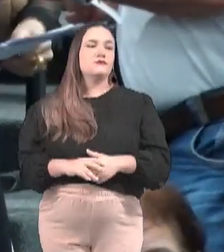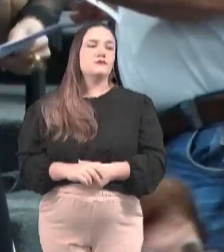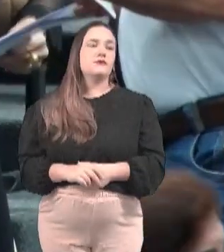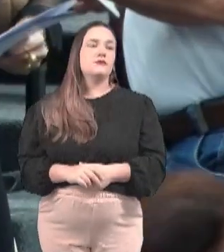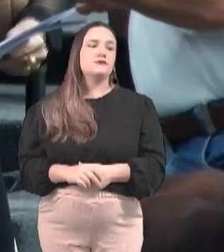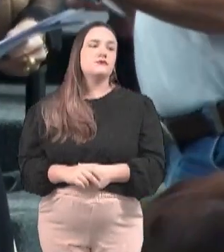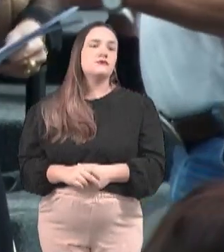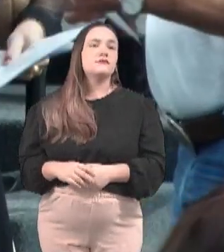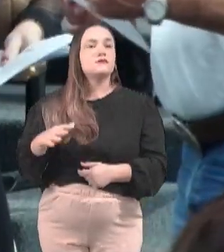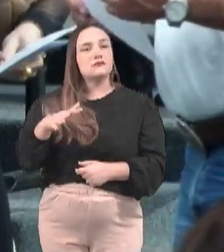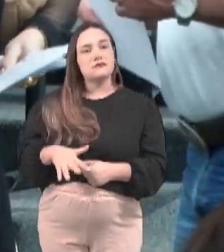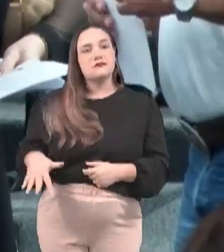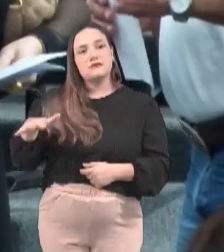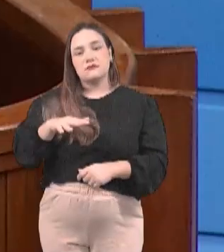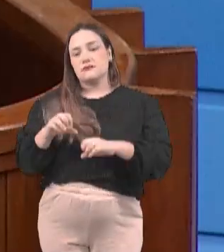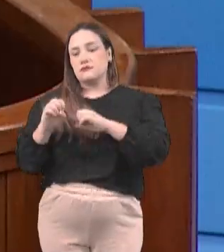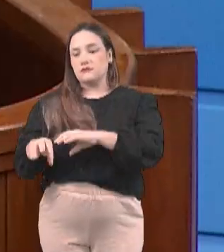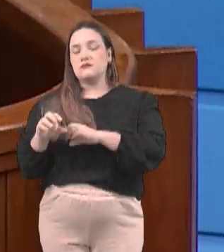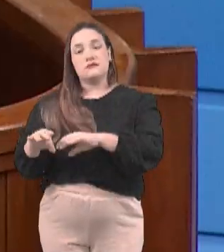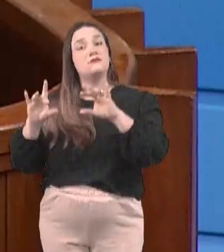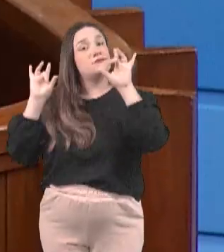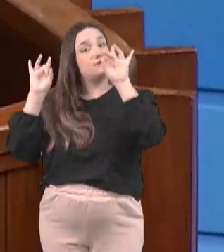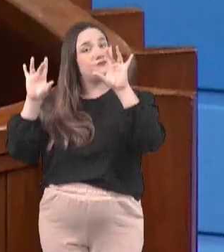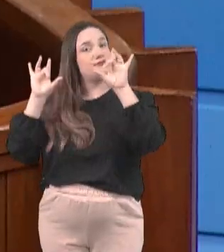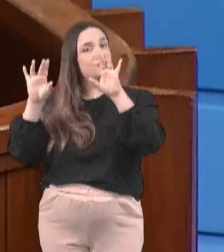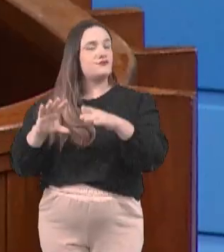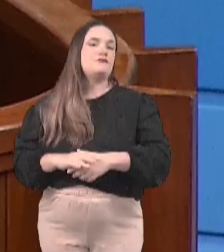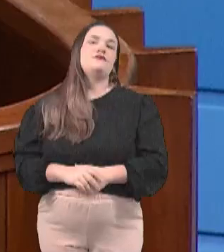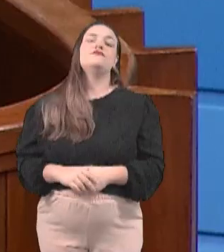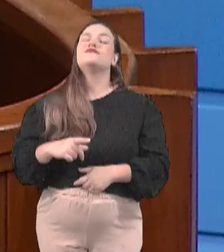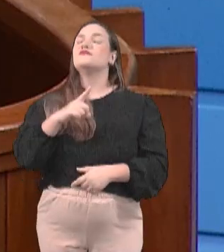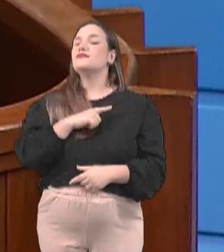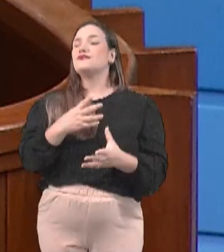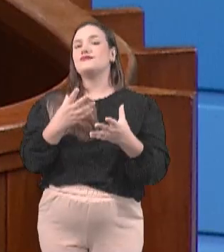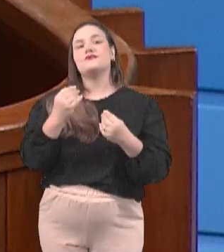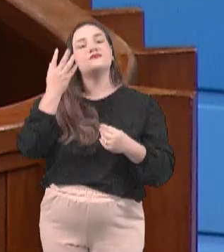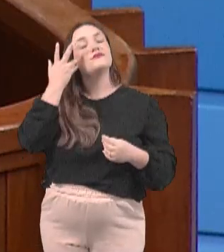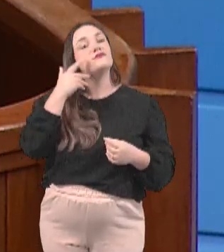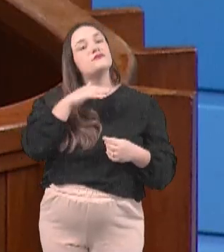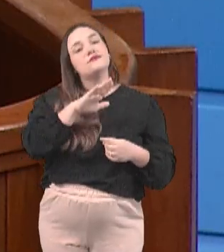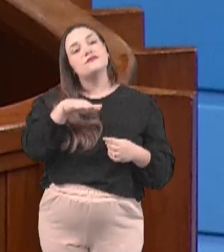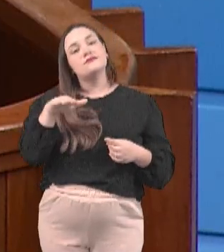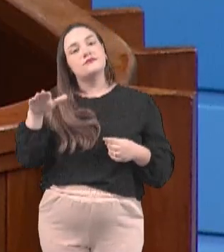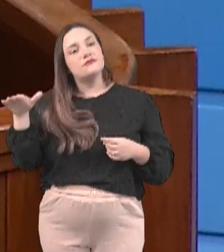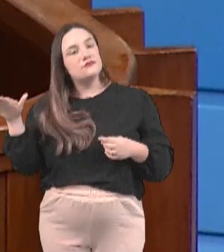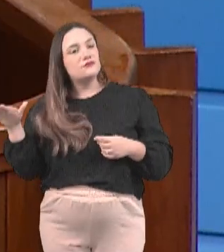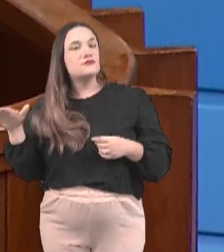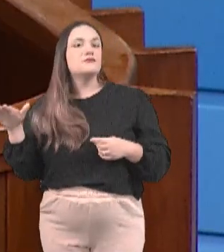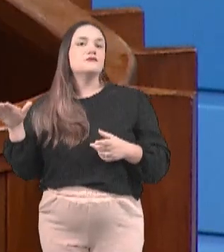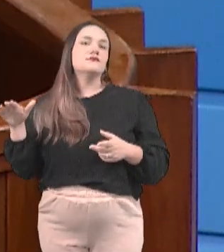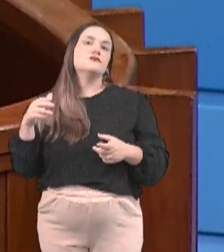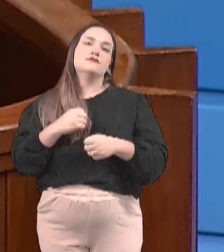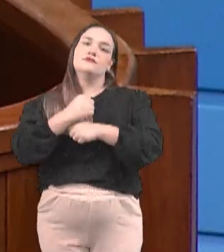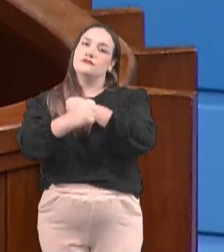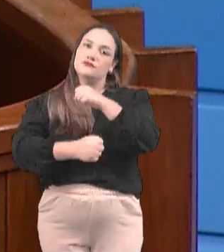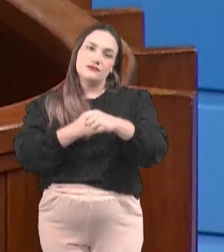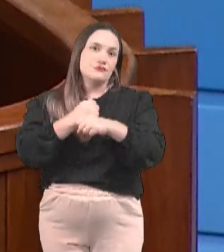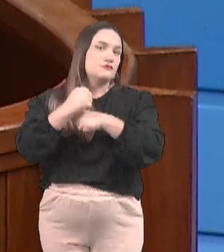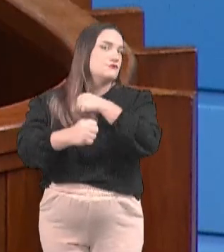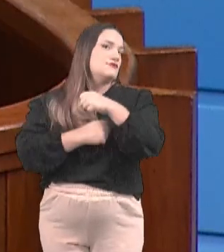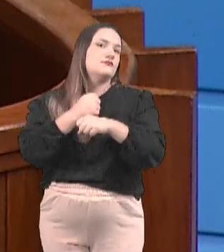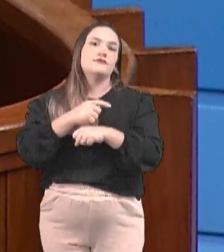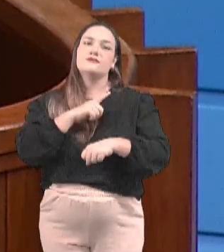da educação especial. Nós temos muitas crianças que estão chegando todos os anos, um aumento